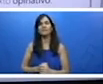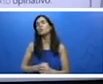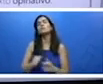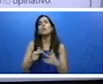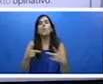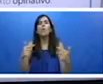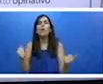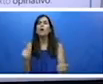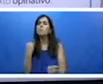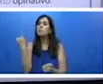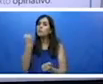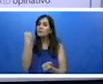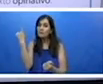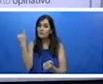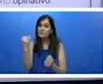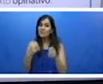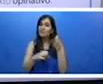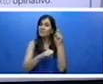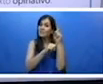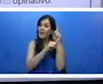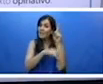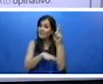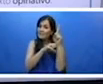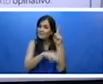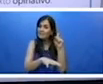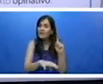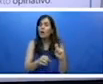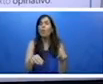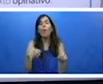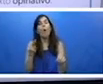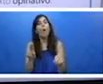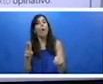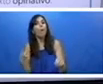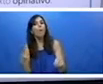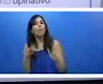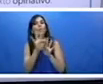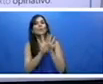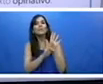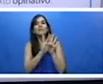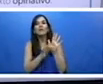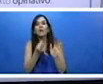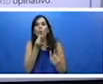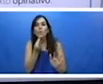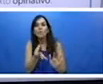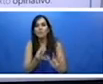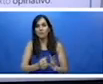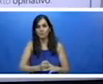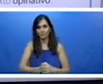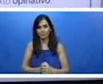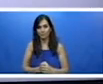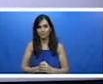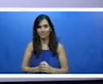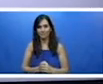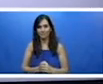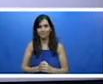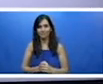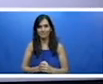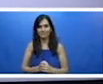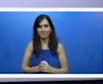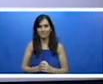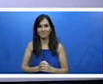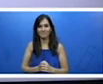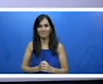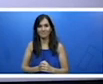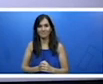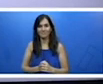fazer parte da descrição ou do texto opinativo, ok? O texto opinativo também pode ser usado.